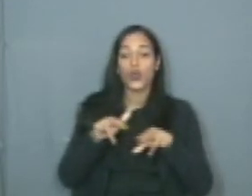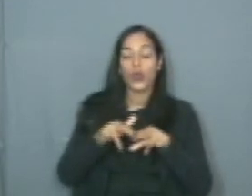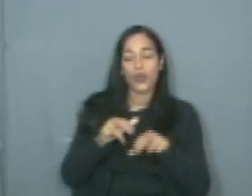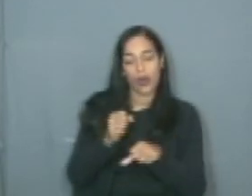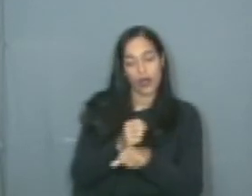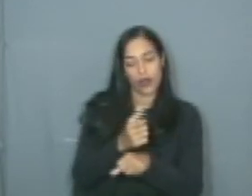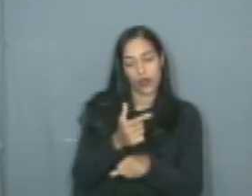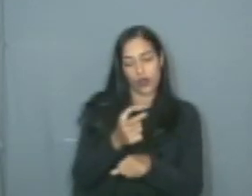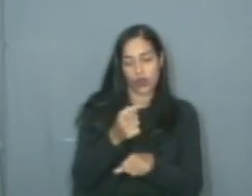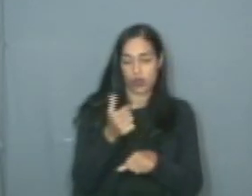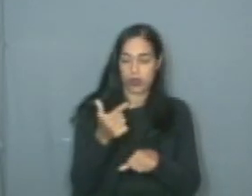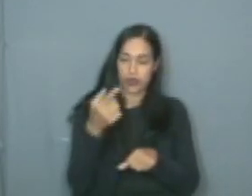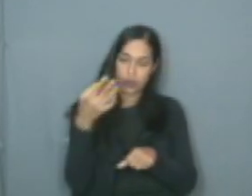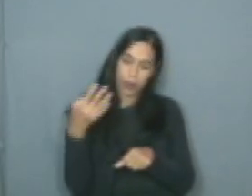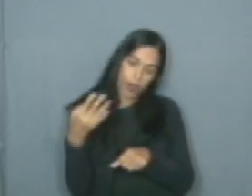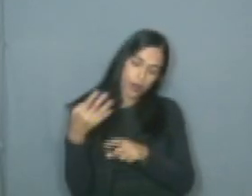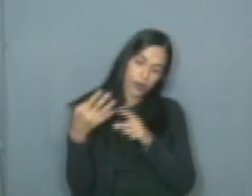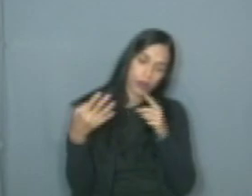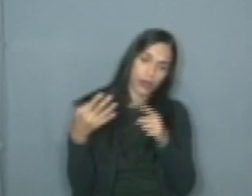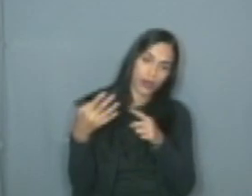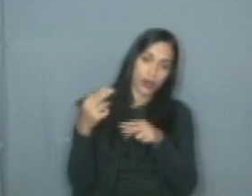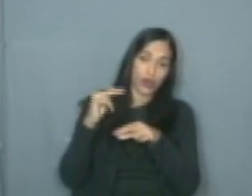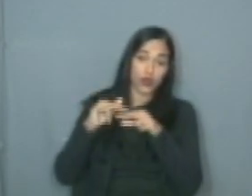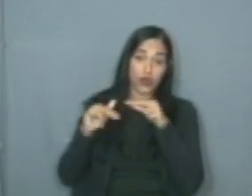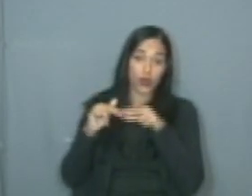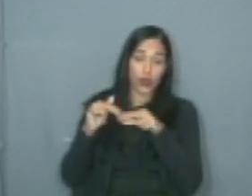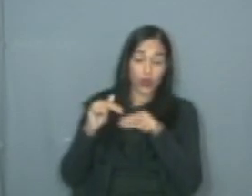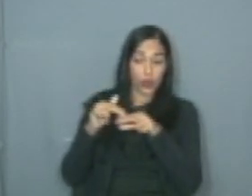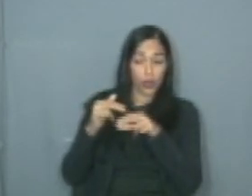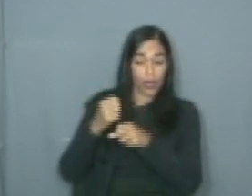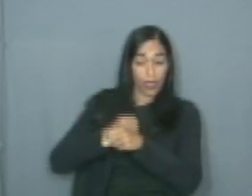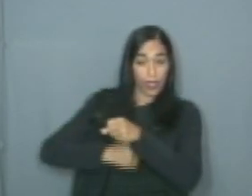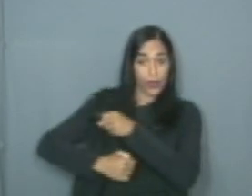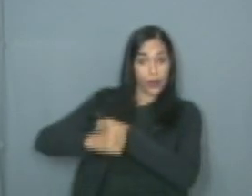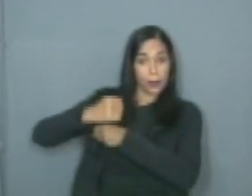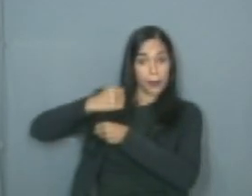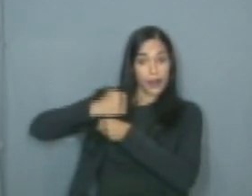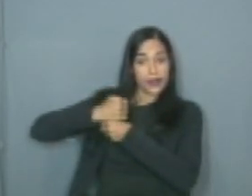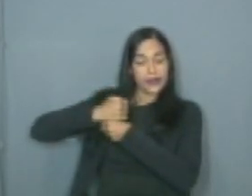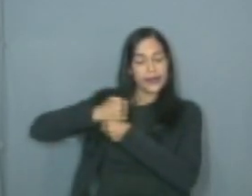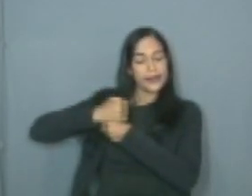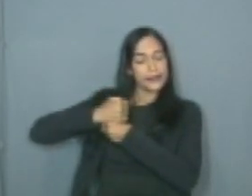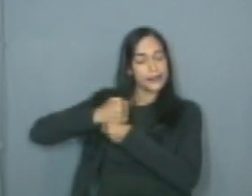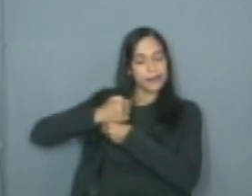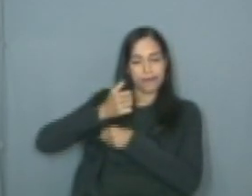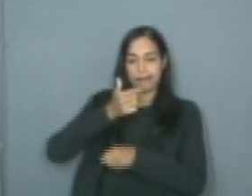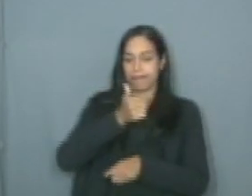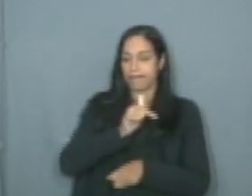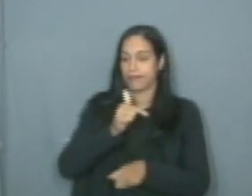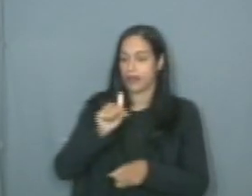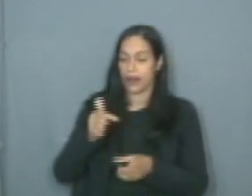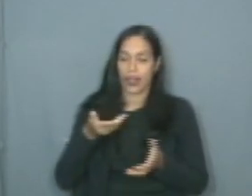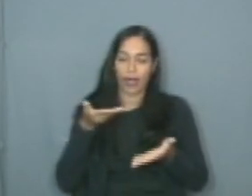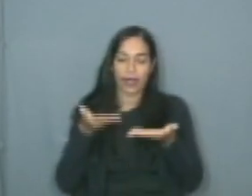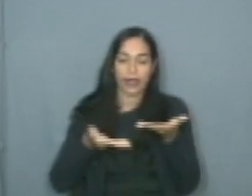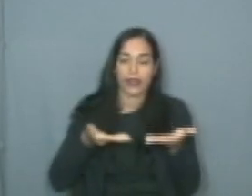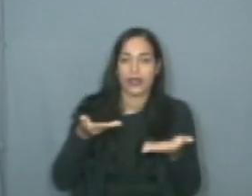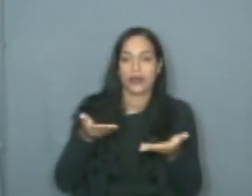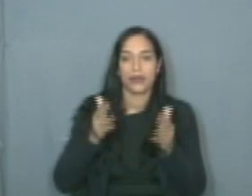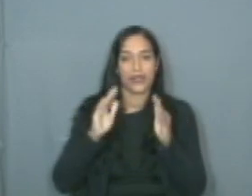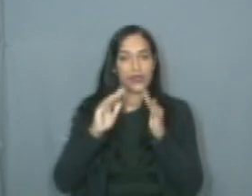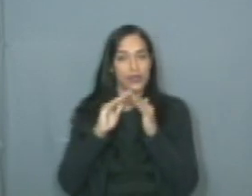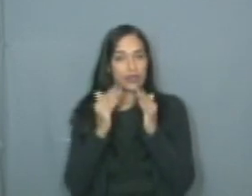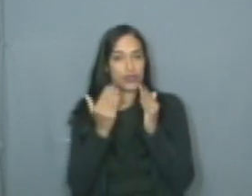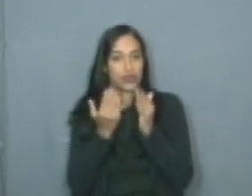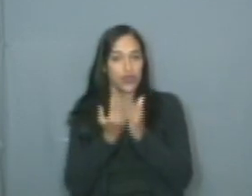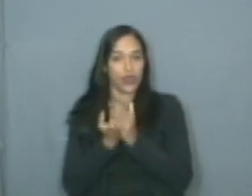2024. Junho de 2024. E não tem atendimento na escola há quase